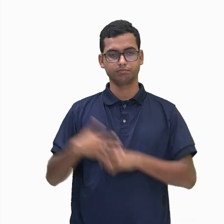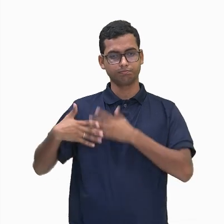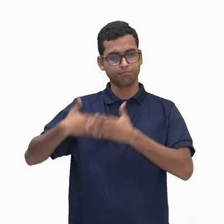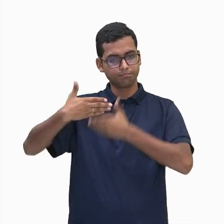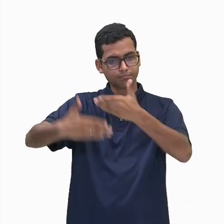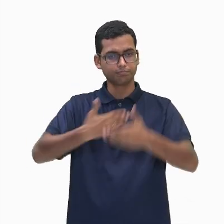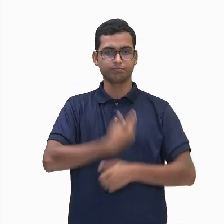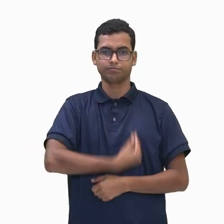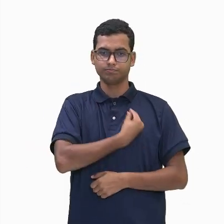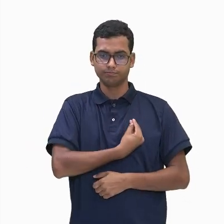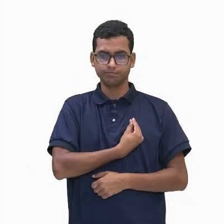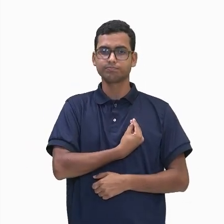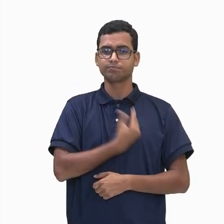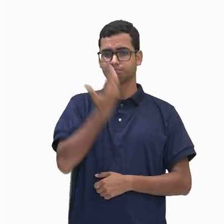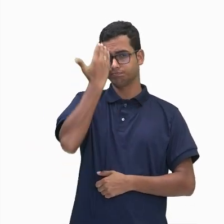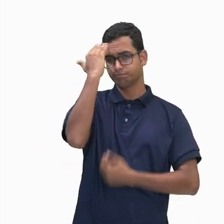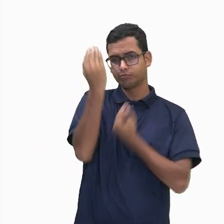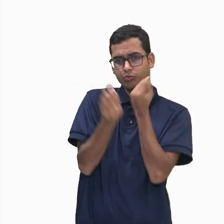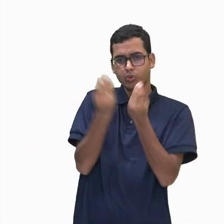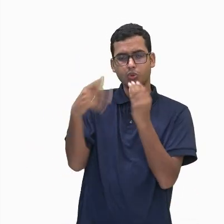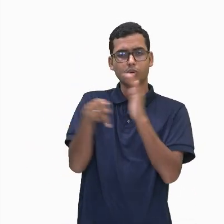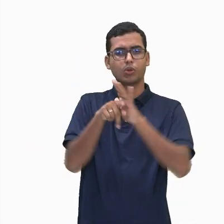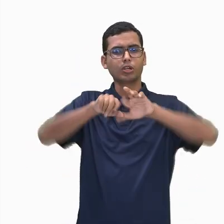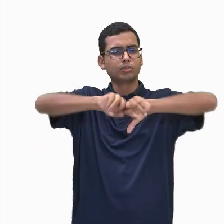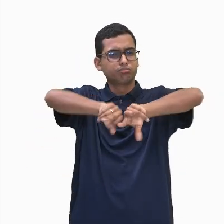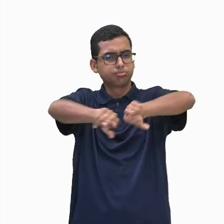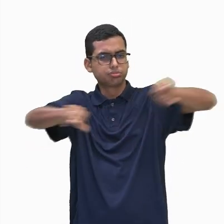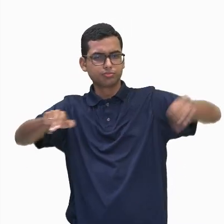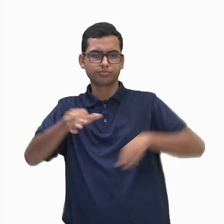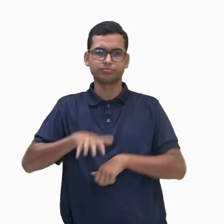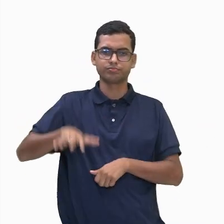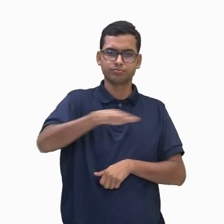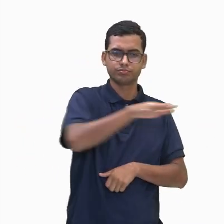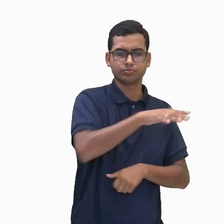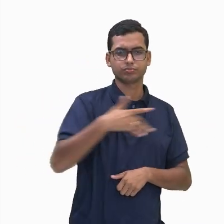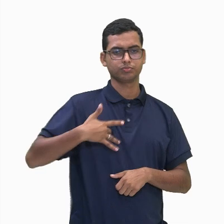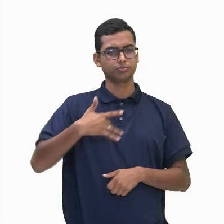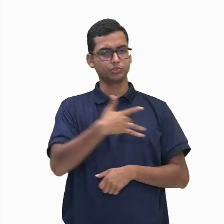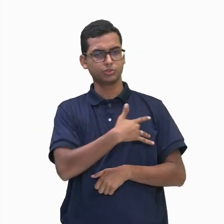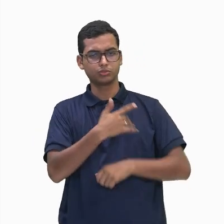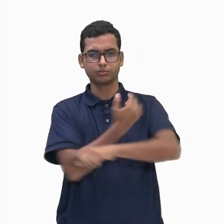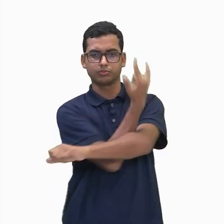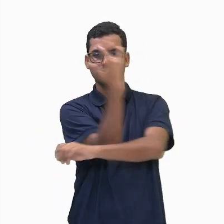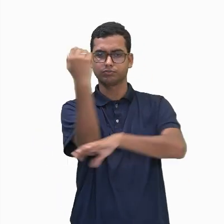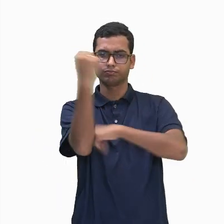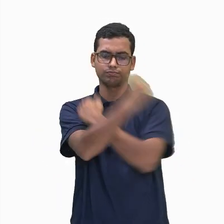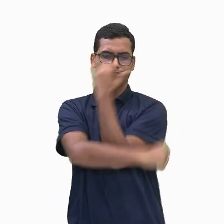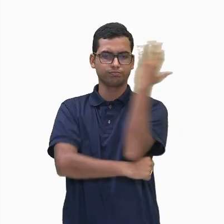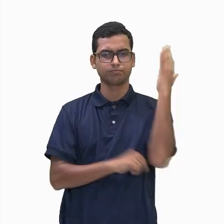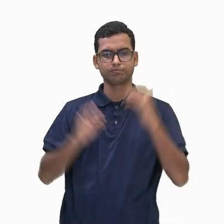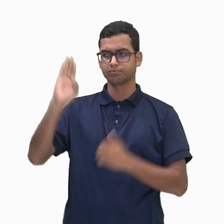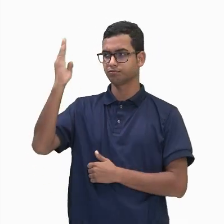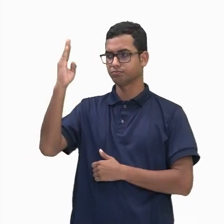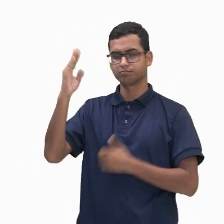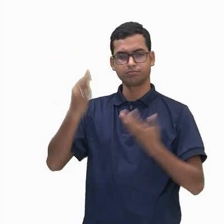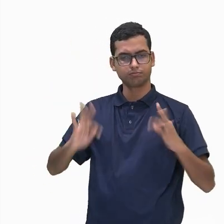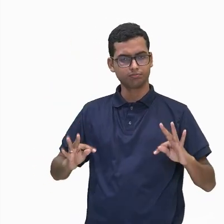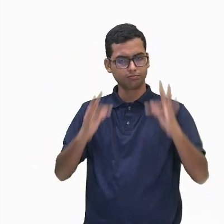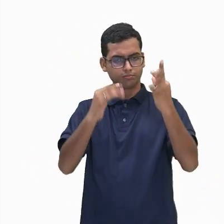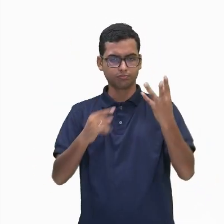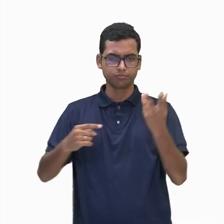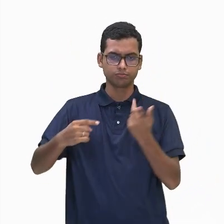entendimento dos processos vitais e na aplicação das diversas áreas de estudo da